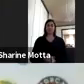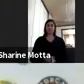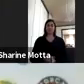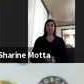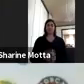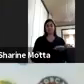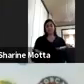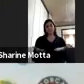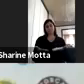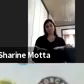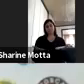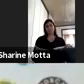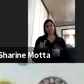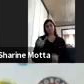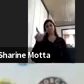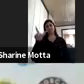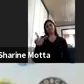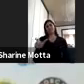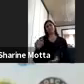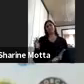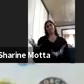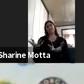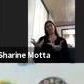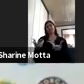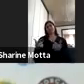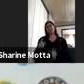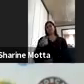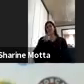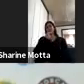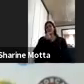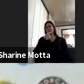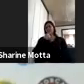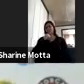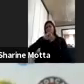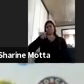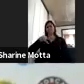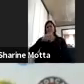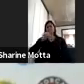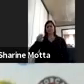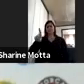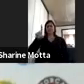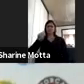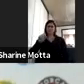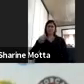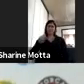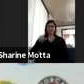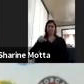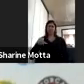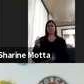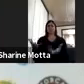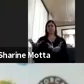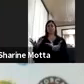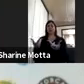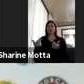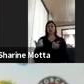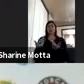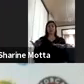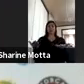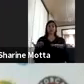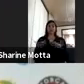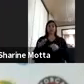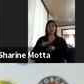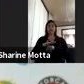agora, ele, o nosso mago de todas as tardes, João Guilherme Vargas Neto. Ele está aqui repercutindo um